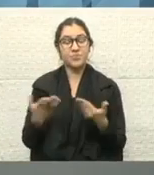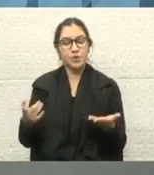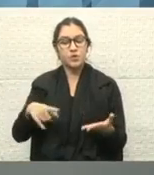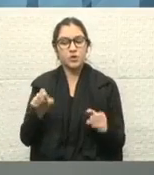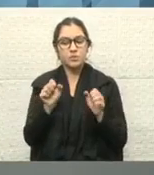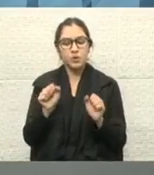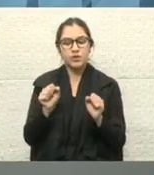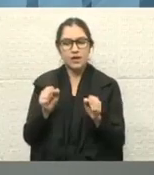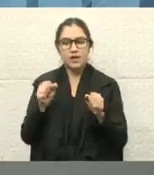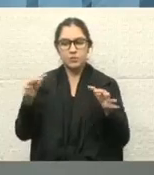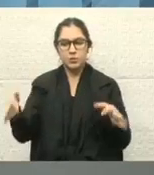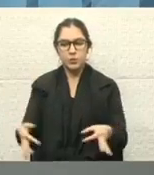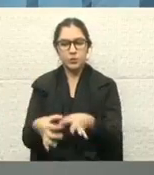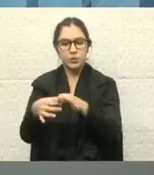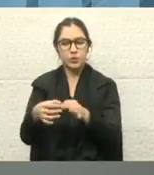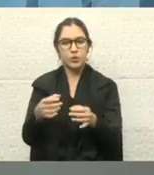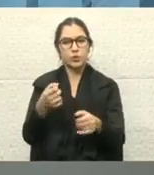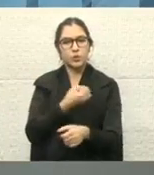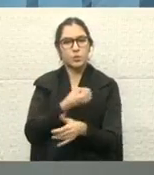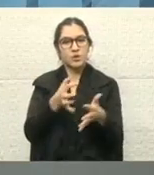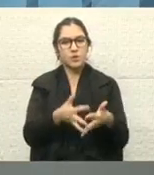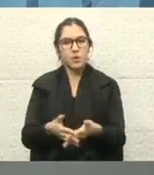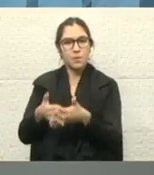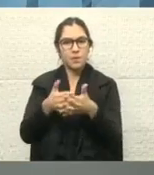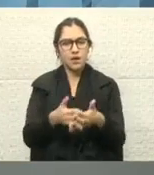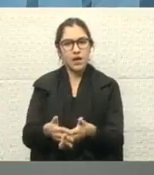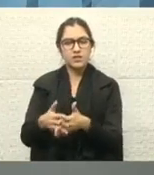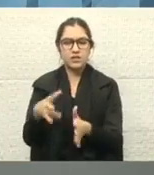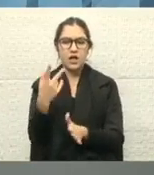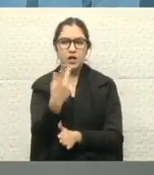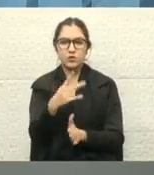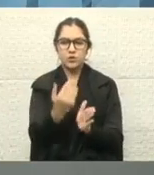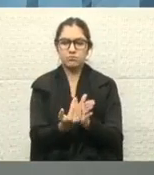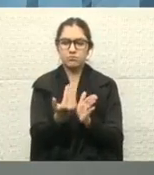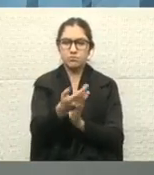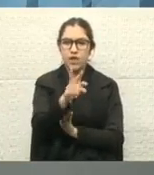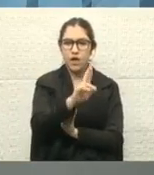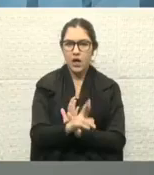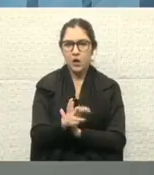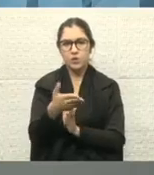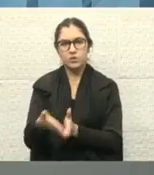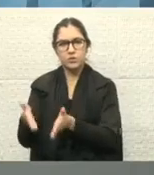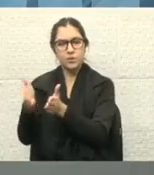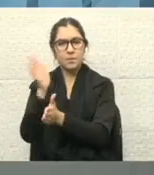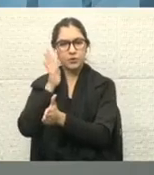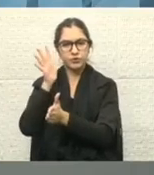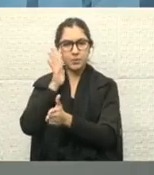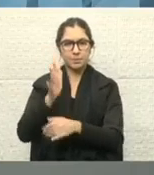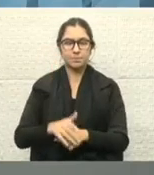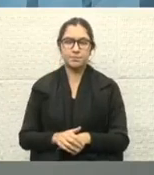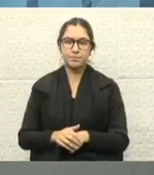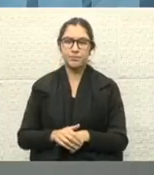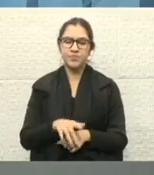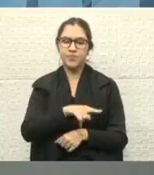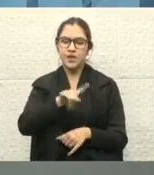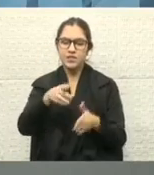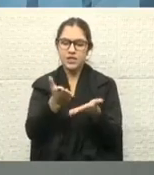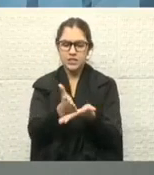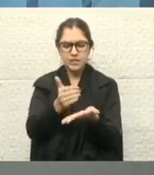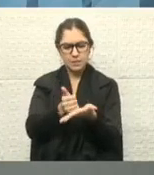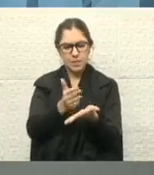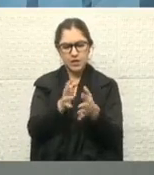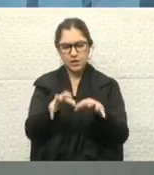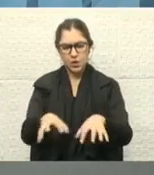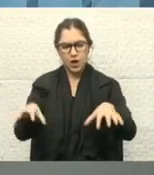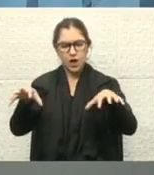podemos particionar o número complexo na sua parte real e na sua parte imaginária. E essa separação